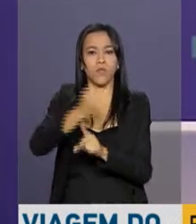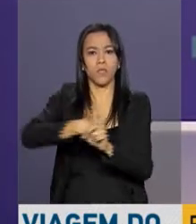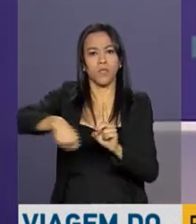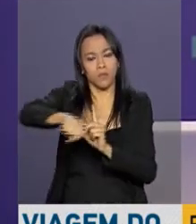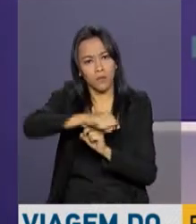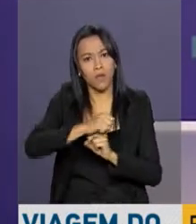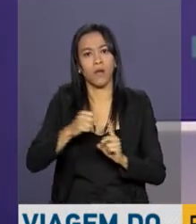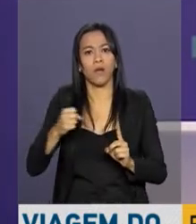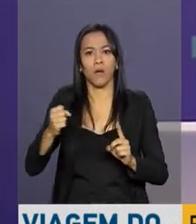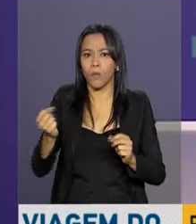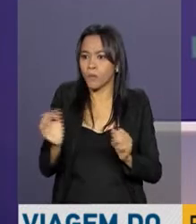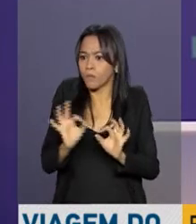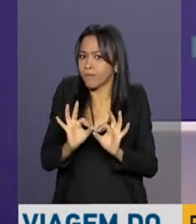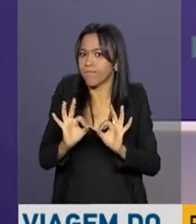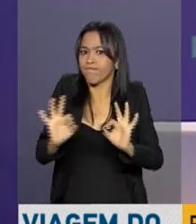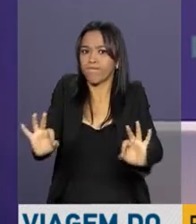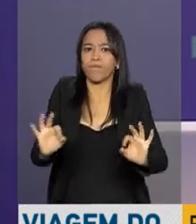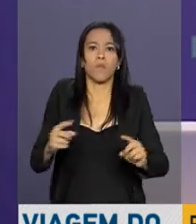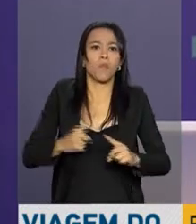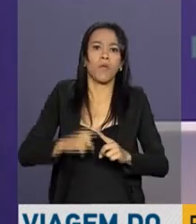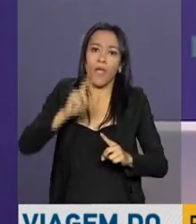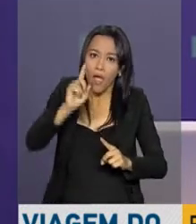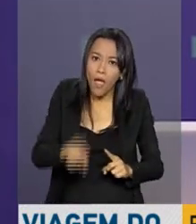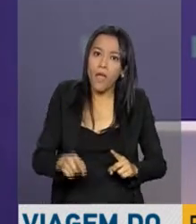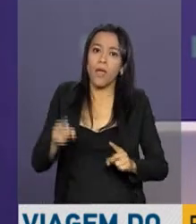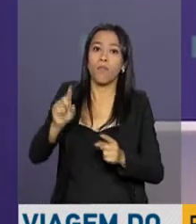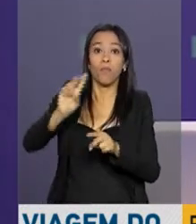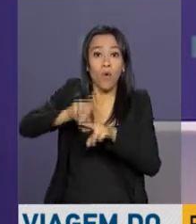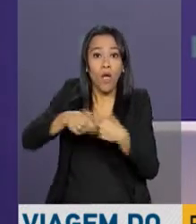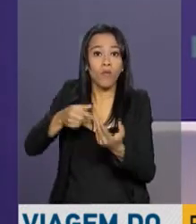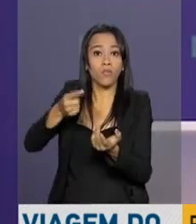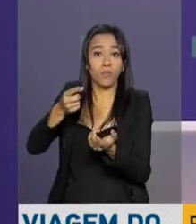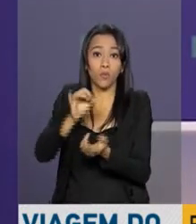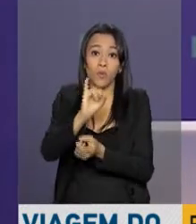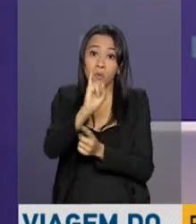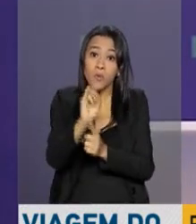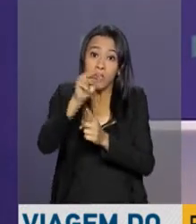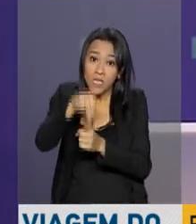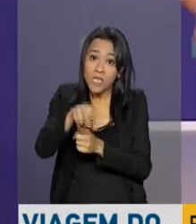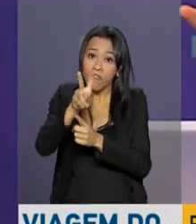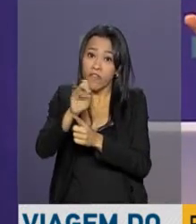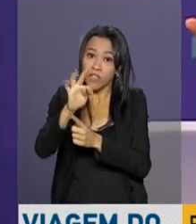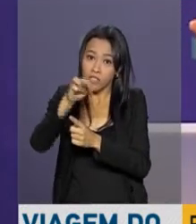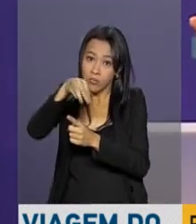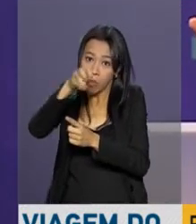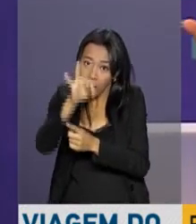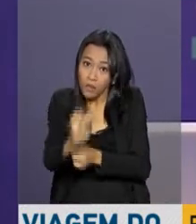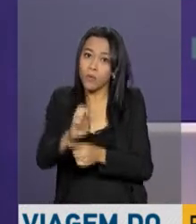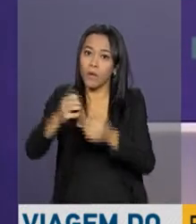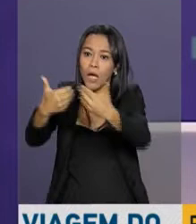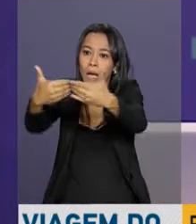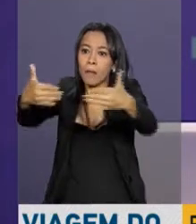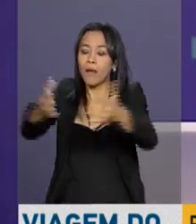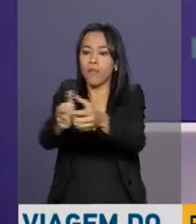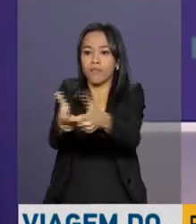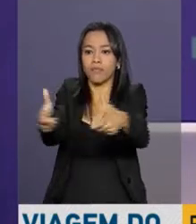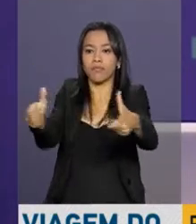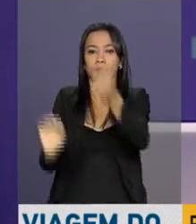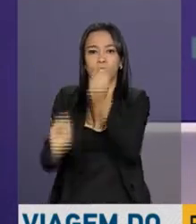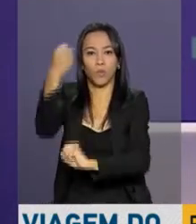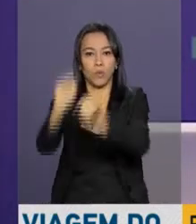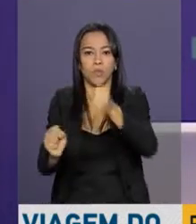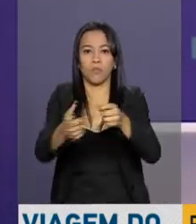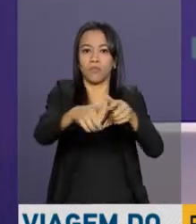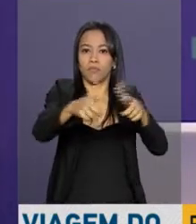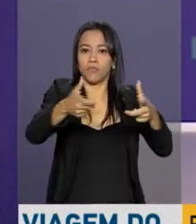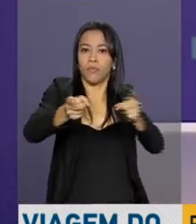reitero, extraordinária, porque é com o investimento que você amplia a indústria, amplia o comércio e, com isto,